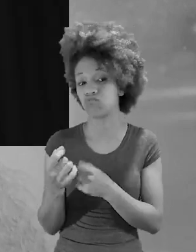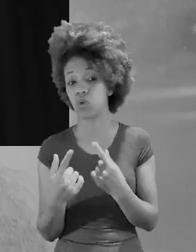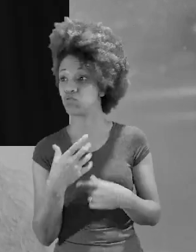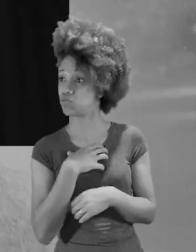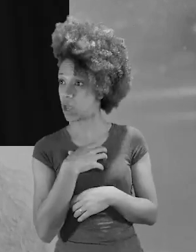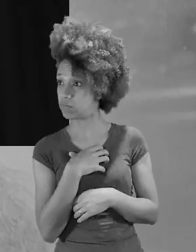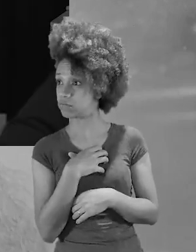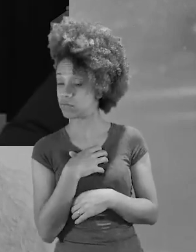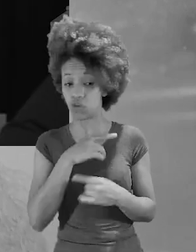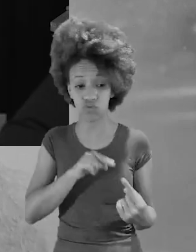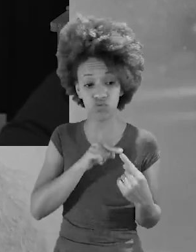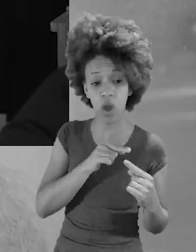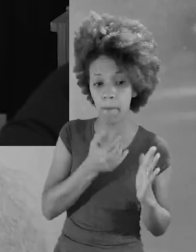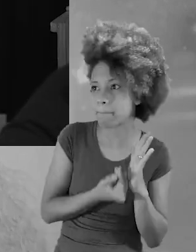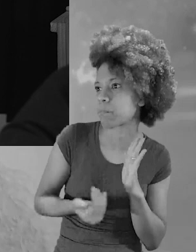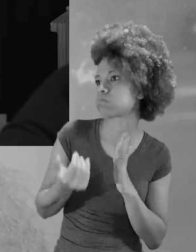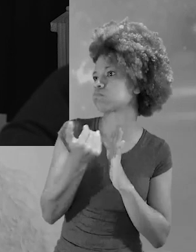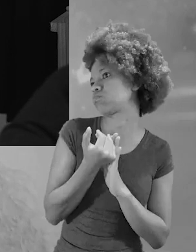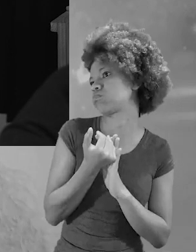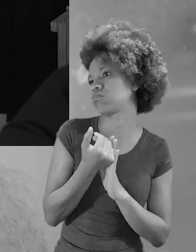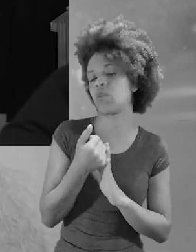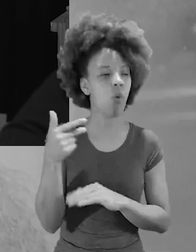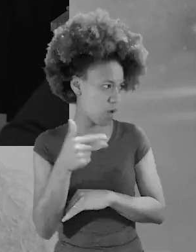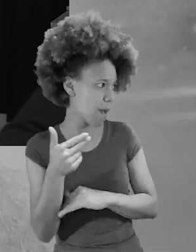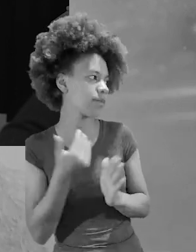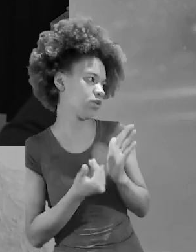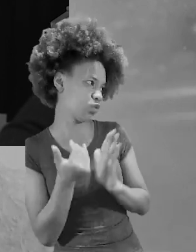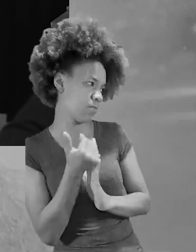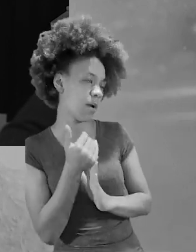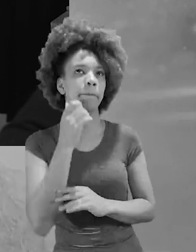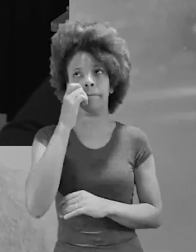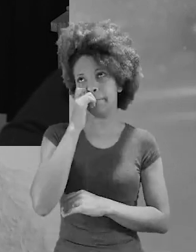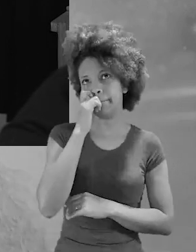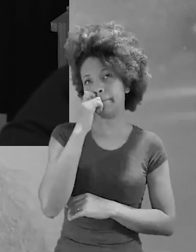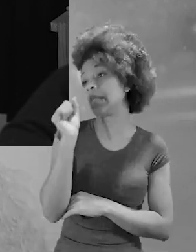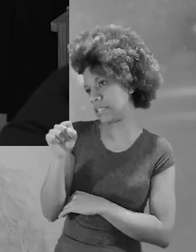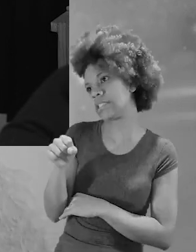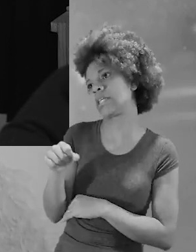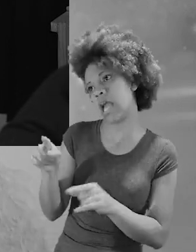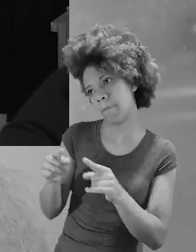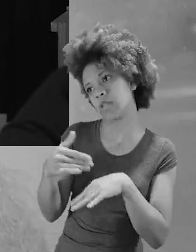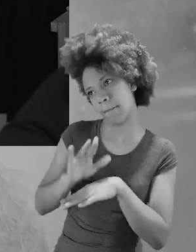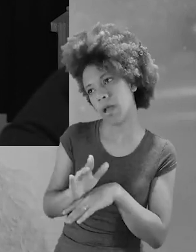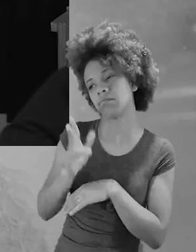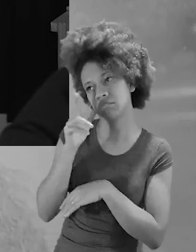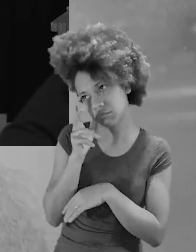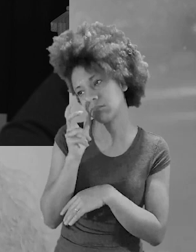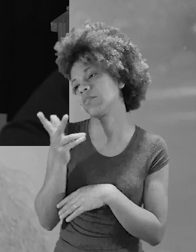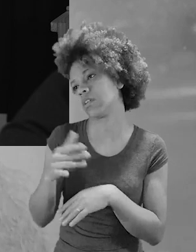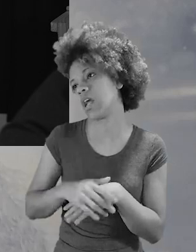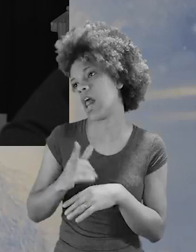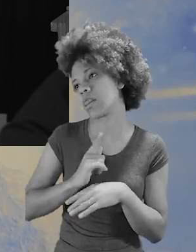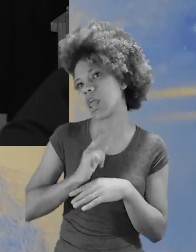do Raptor hoje sim é a música mais ouvida que tem no no no mundo em termos destino no Brasil